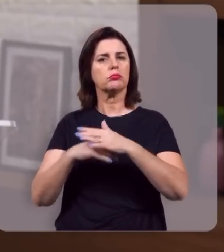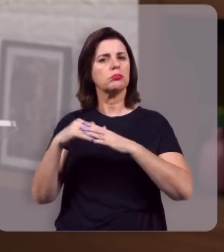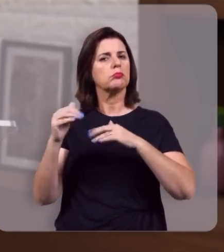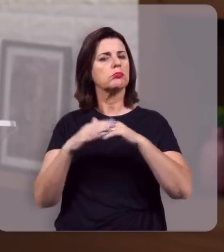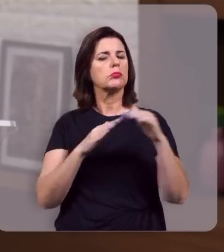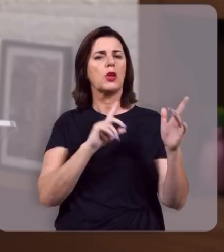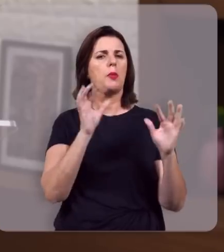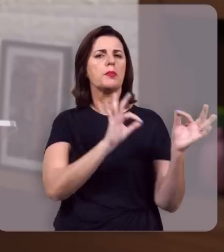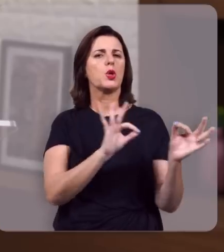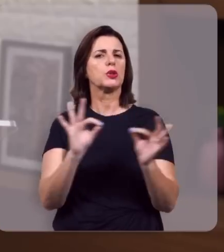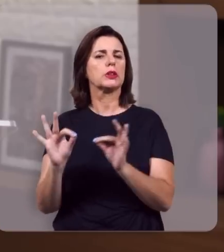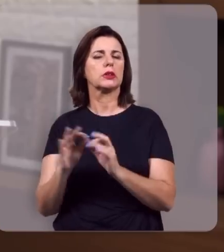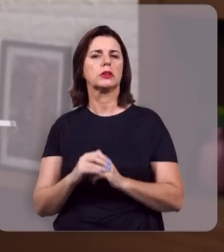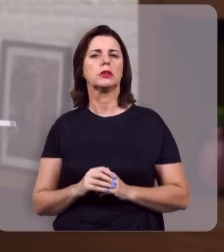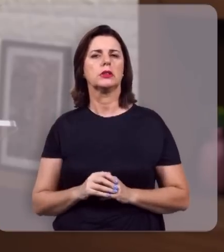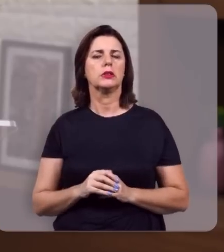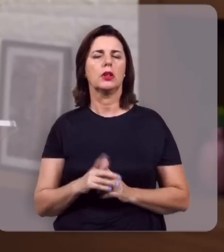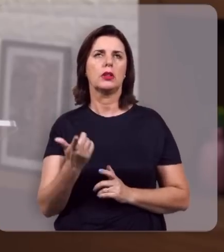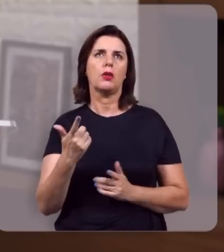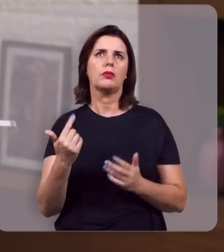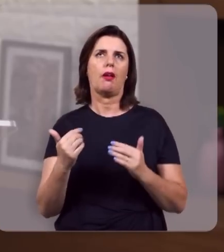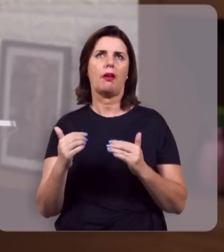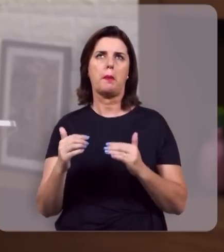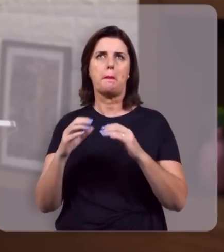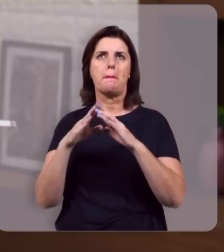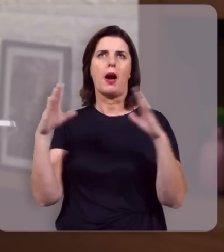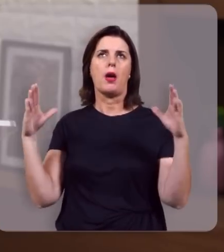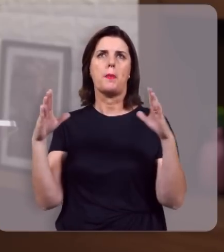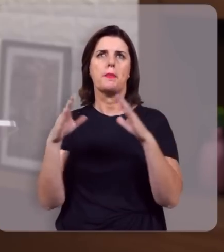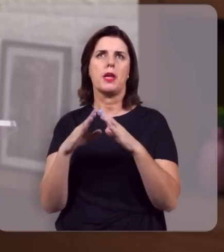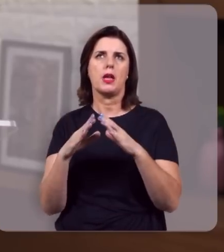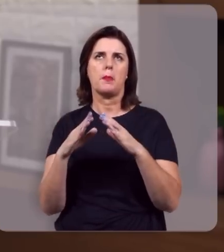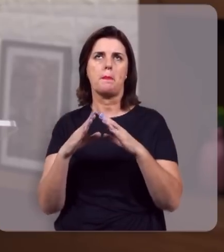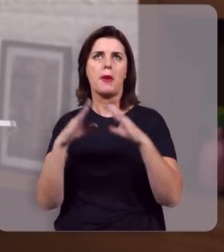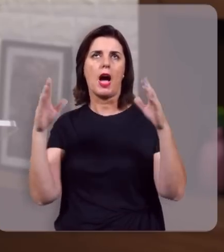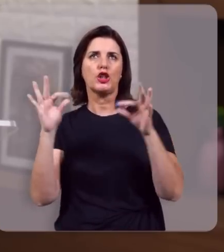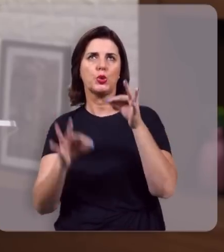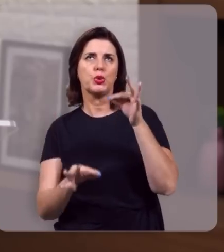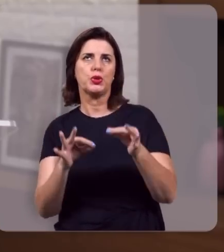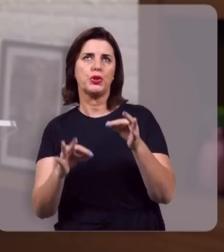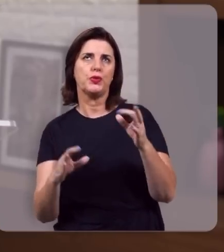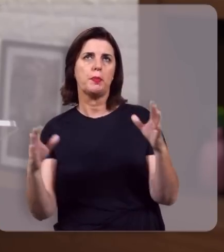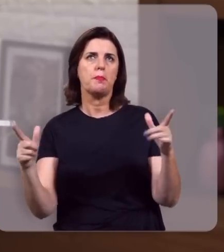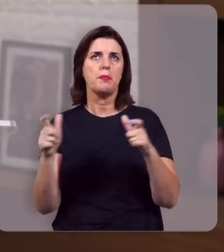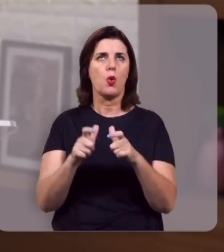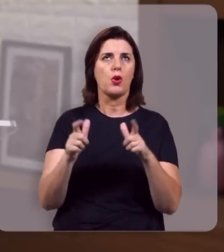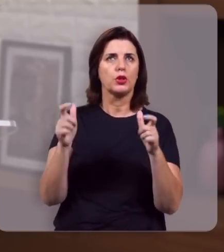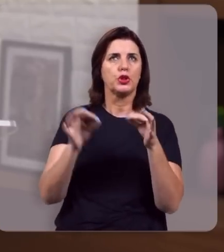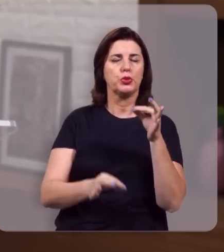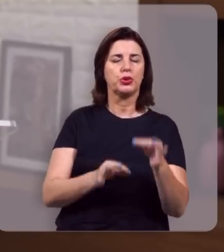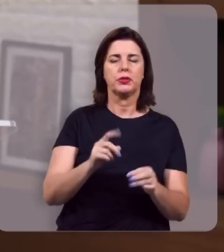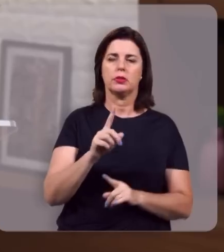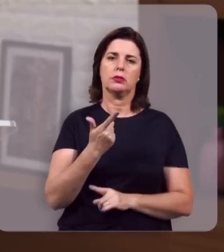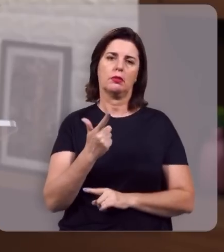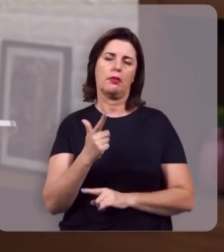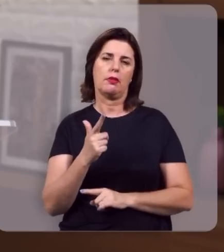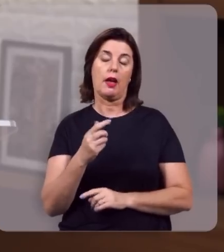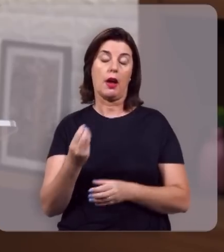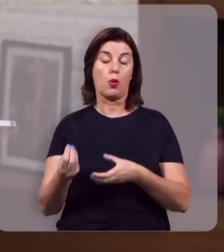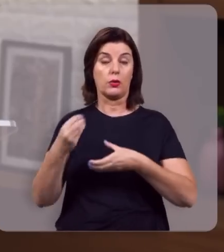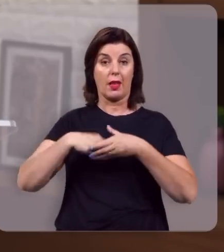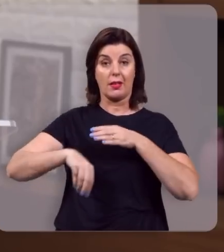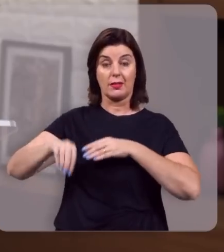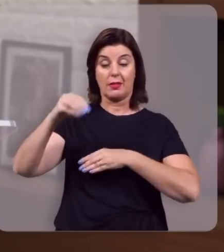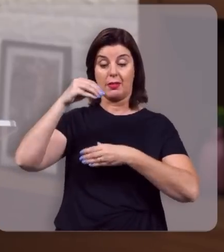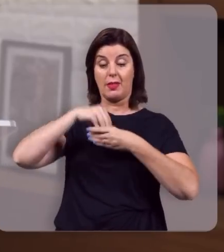é um processo, não tem graus, não há uma pessoa mais justificada do que outra. Acontece não dentro de você, mas